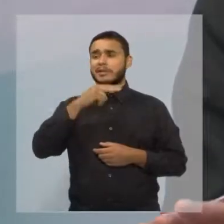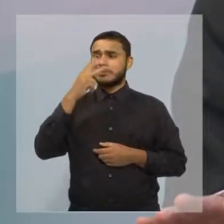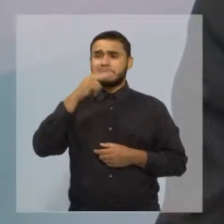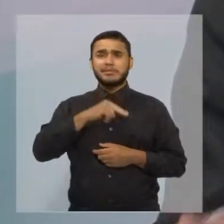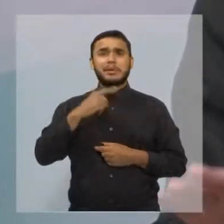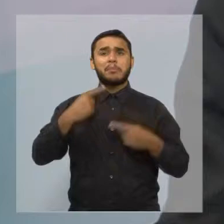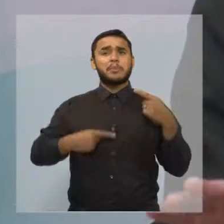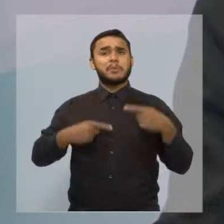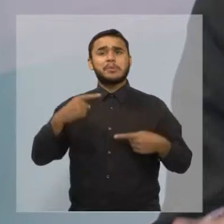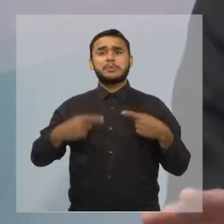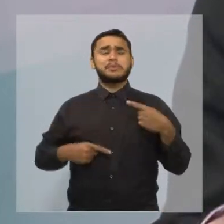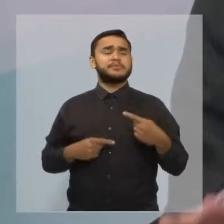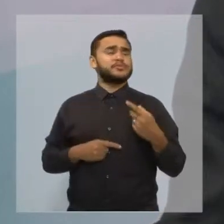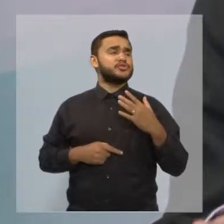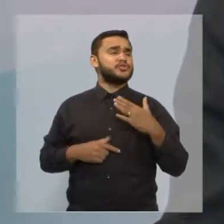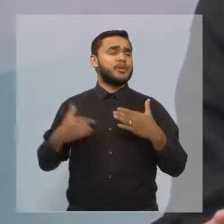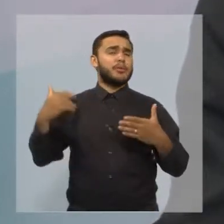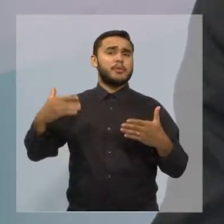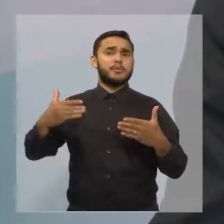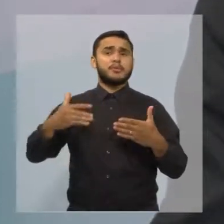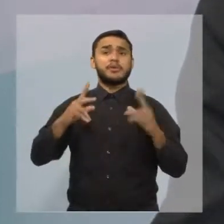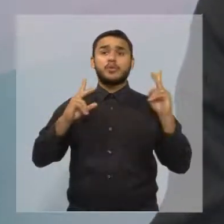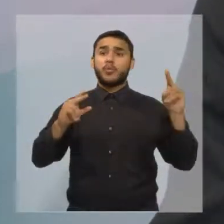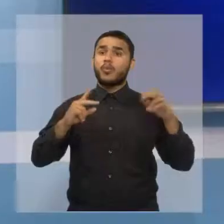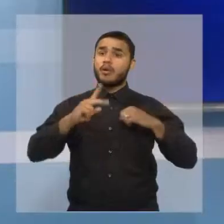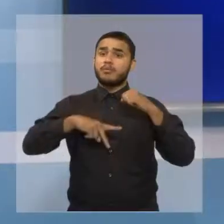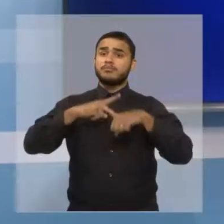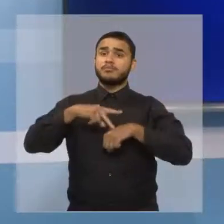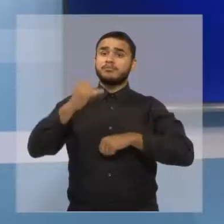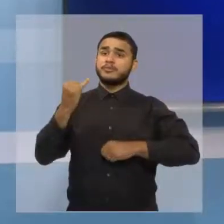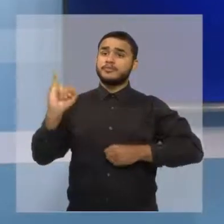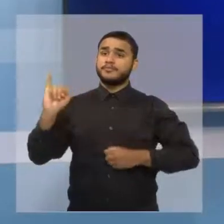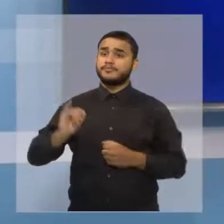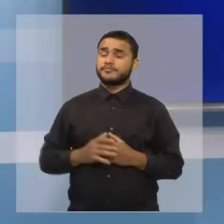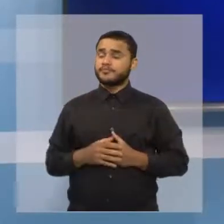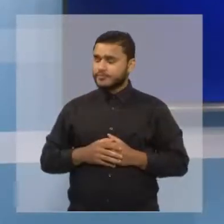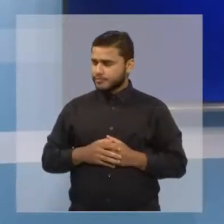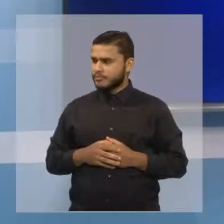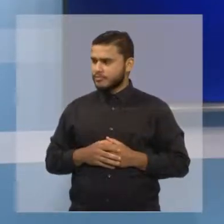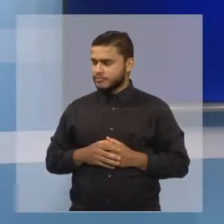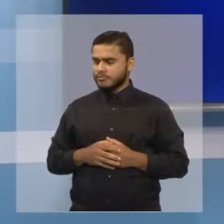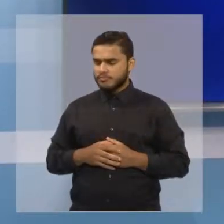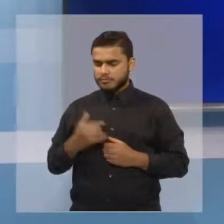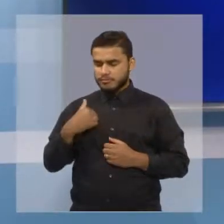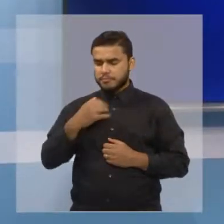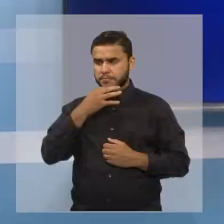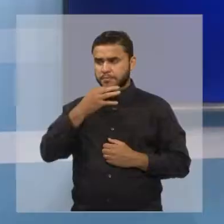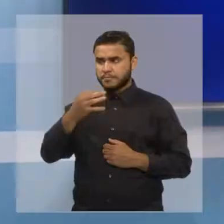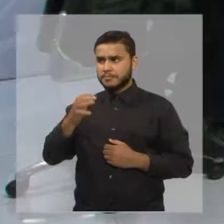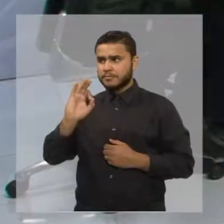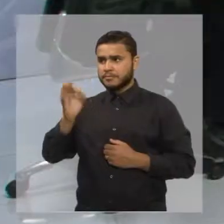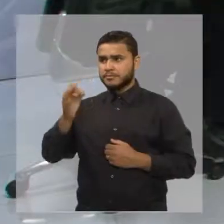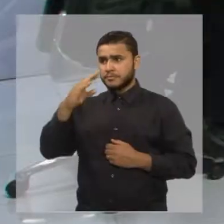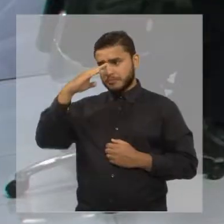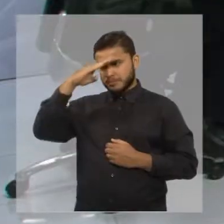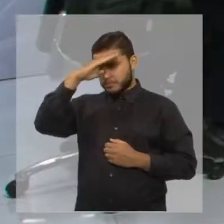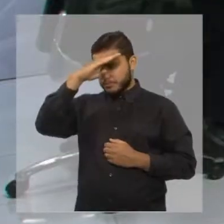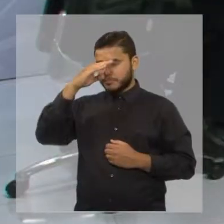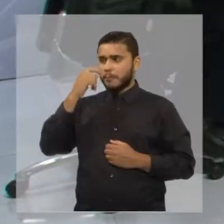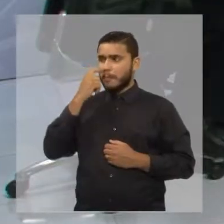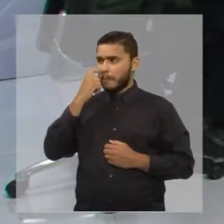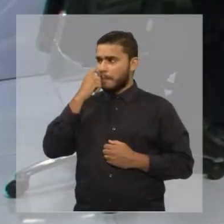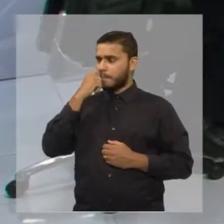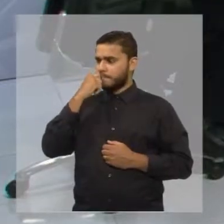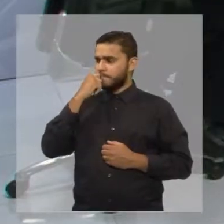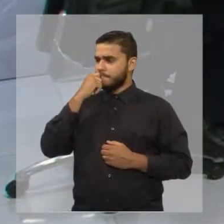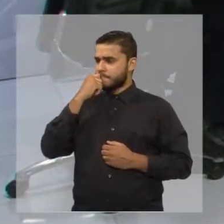isso é o que se esperava que acontecesse, como aconteceu na Itália. Nesse caso, a reação da velha política com a participação do próprio presidente. Então,